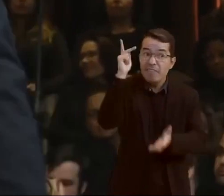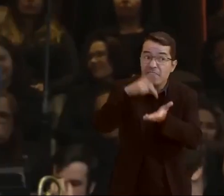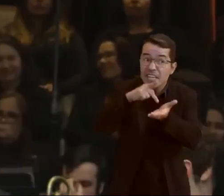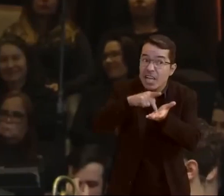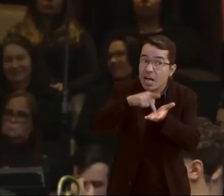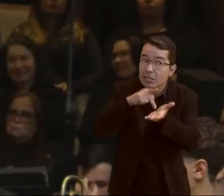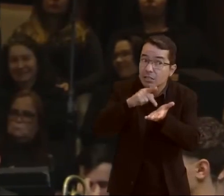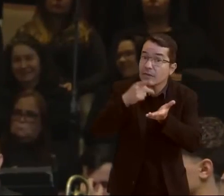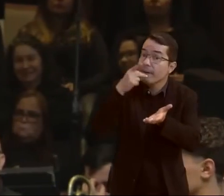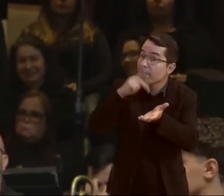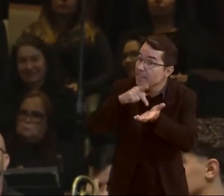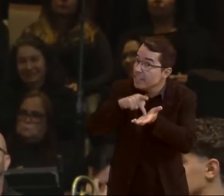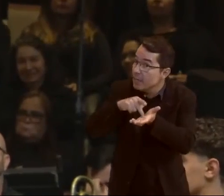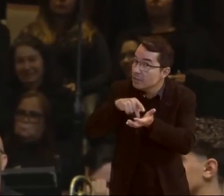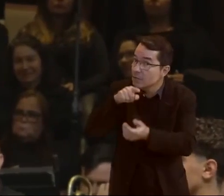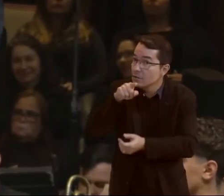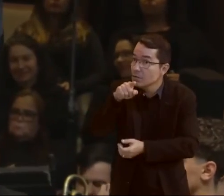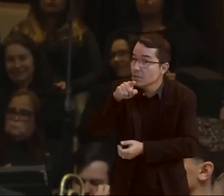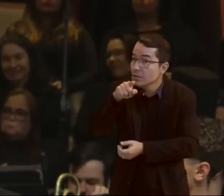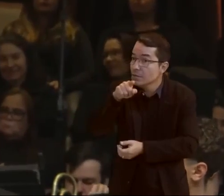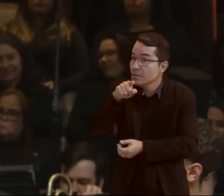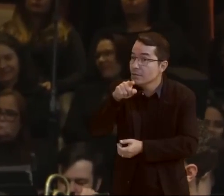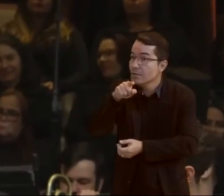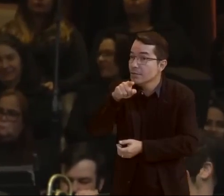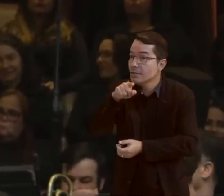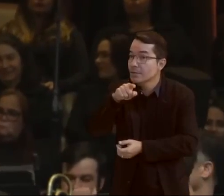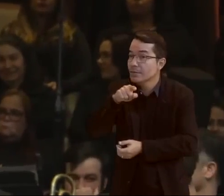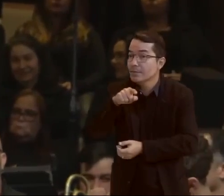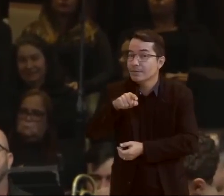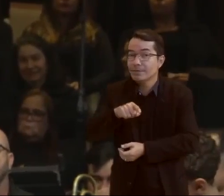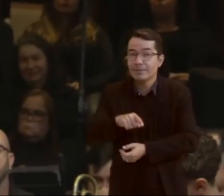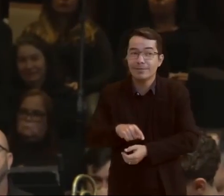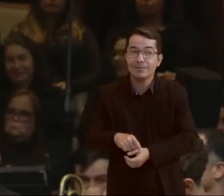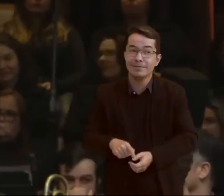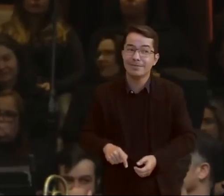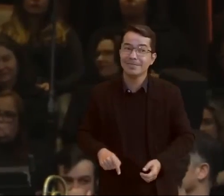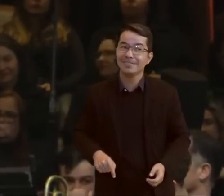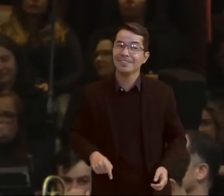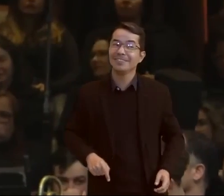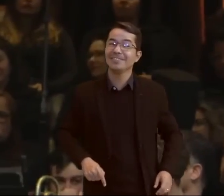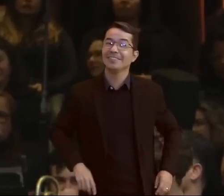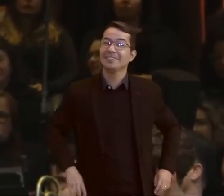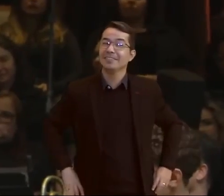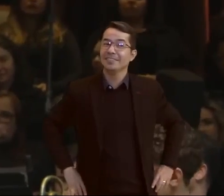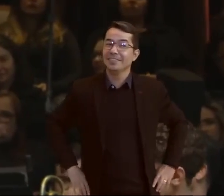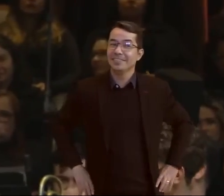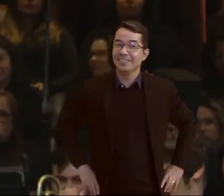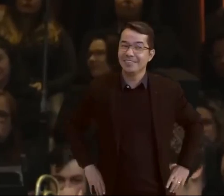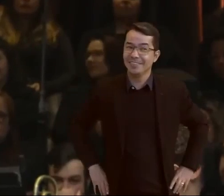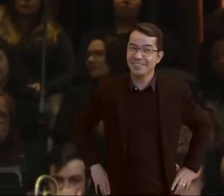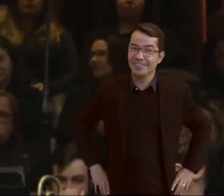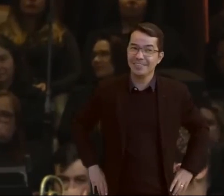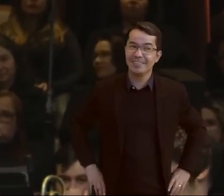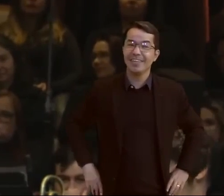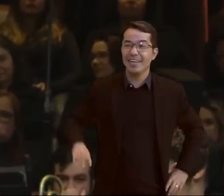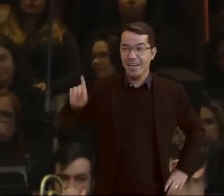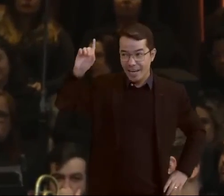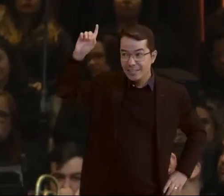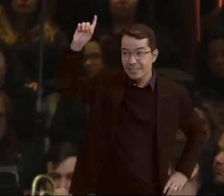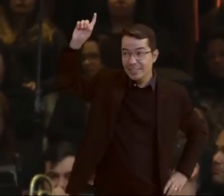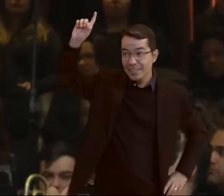E aí Deus diz assim: ok, porque esse povo não é capaz de ter fé